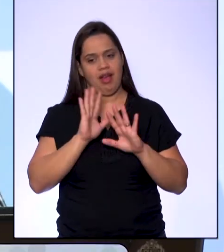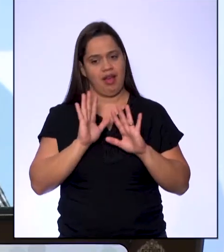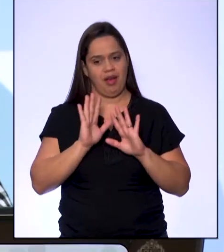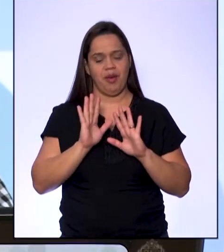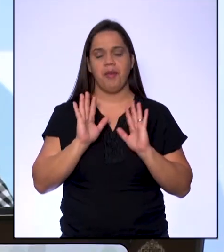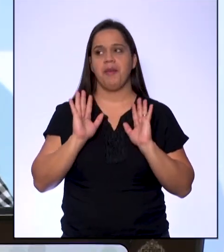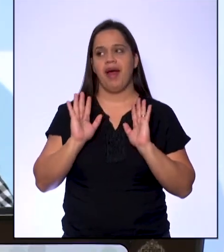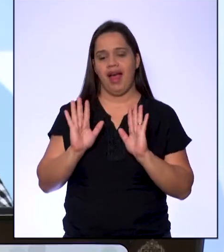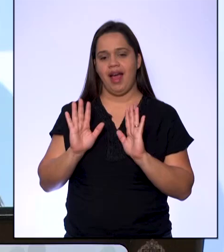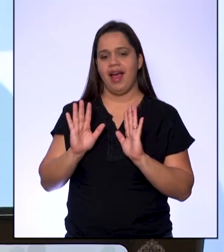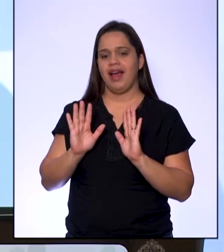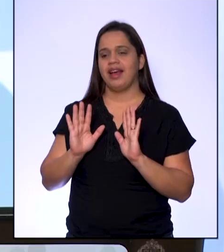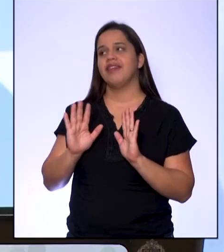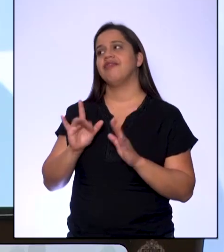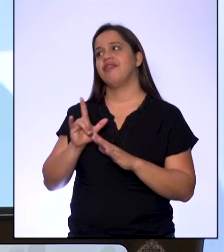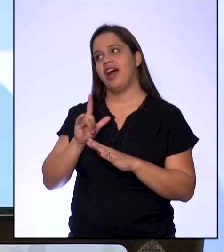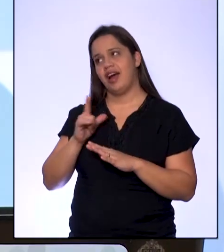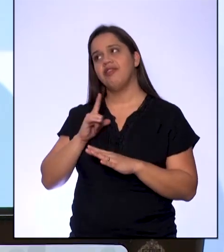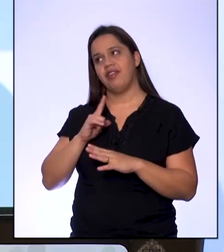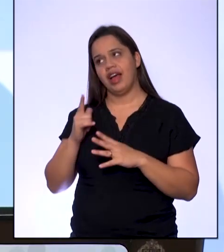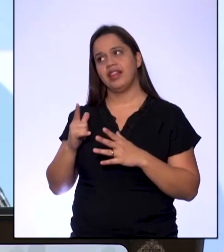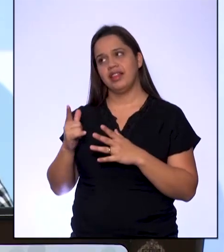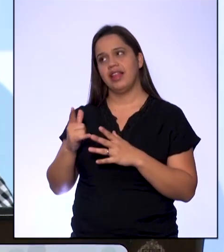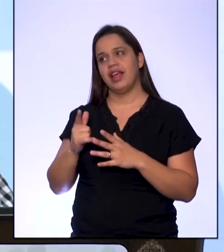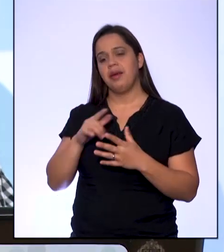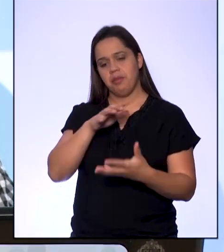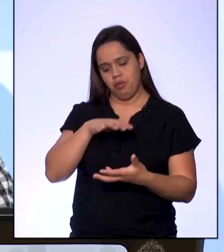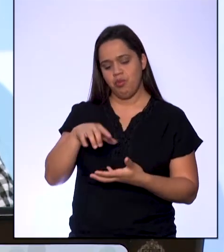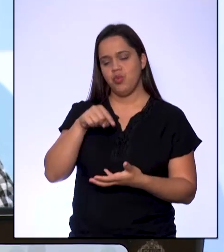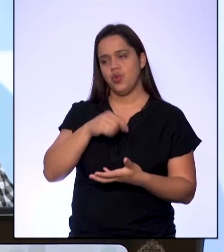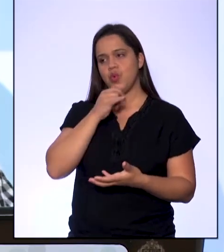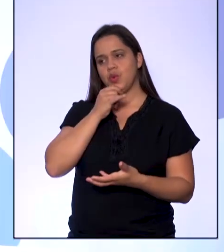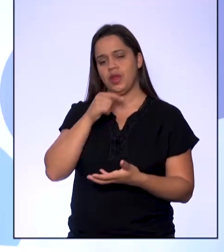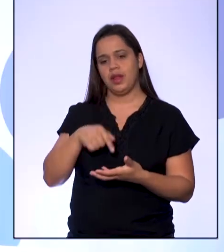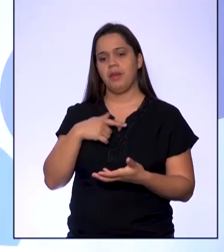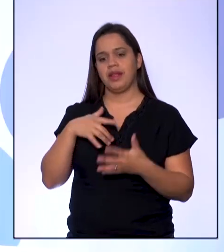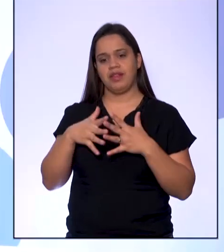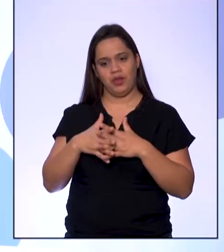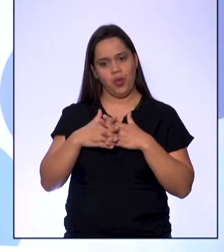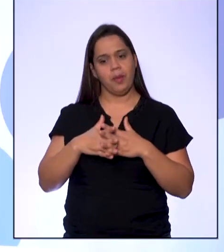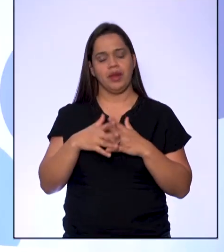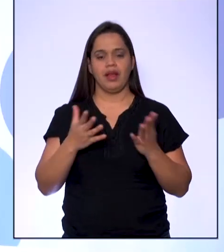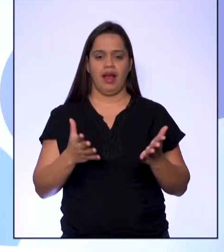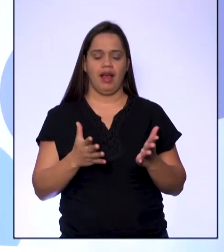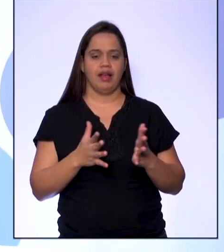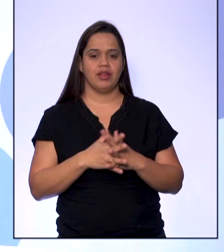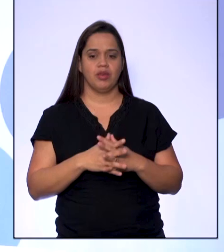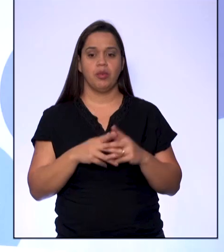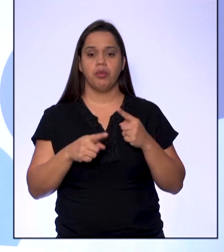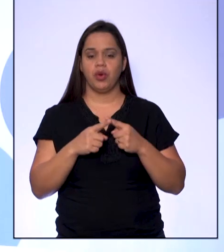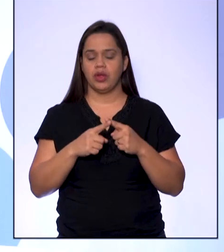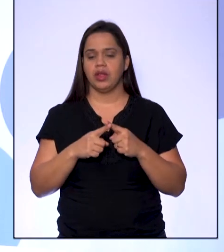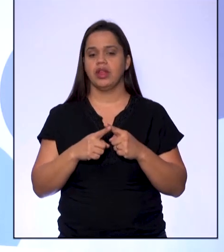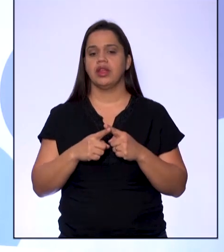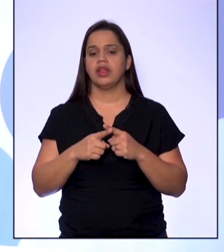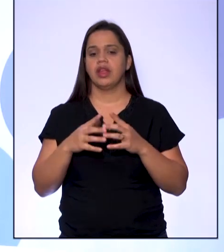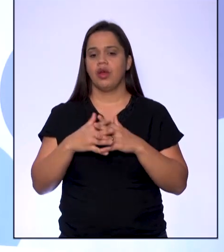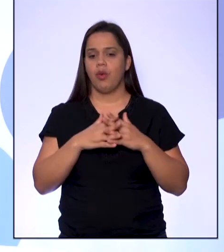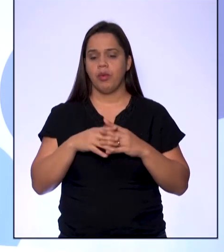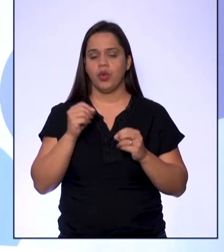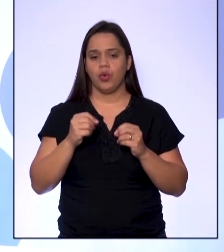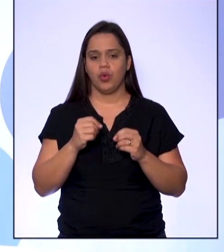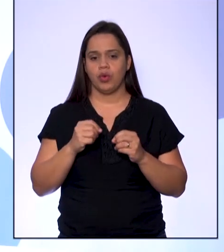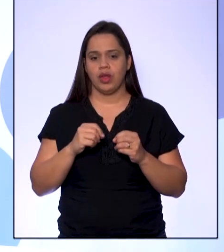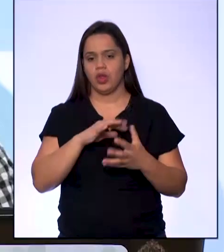Não, Mas assim, haverá haverá mundo. mundo, né? Mas vai ser um Mas mundo assim, complicado. complica muito o ecossistema. Nós temos que pensar Uhum.